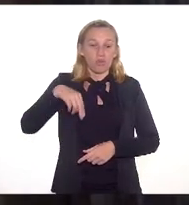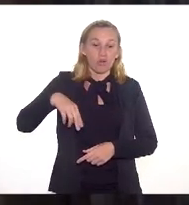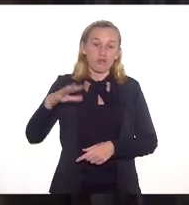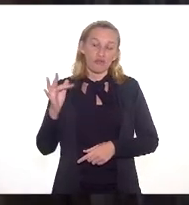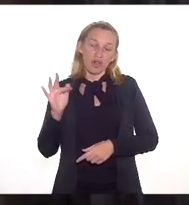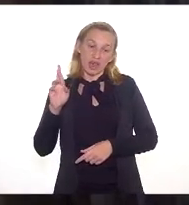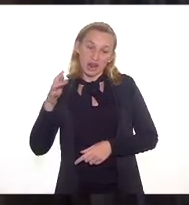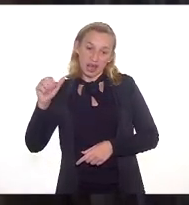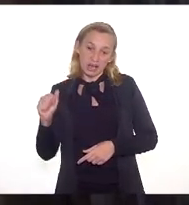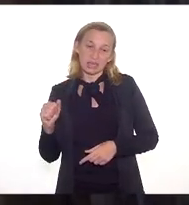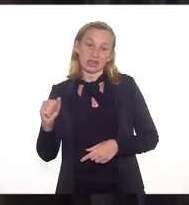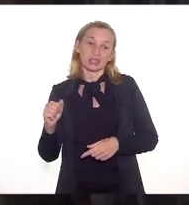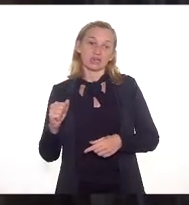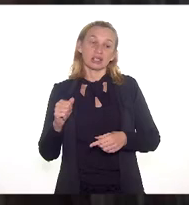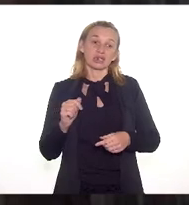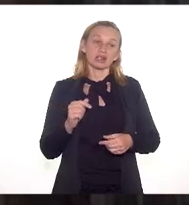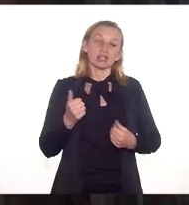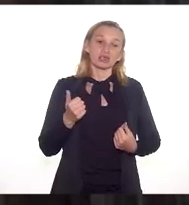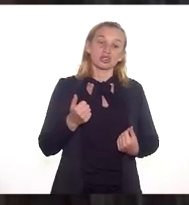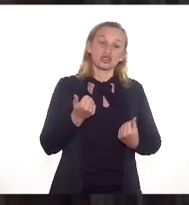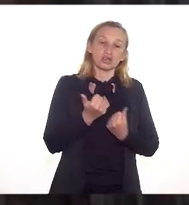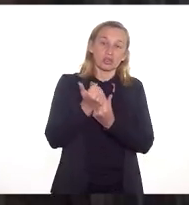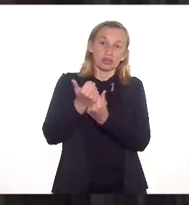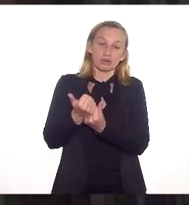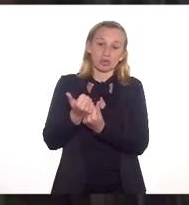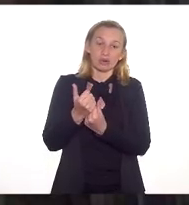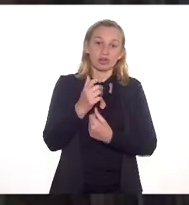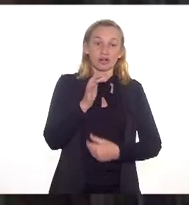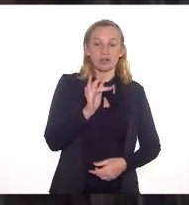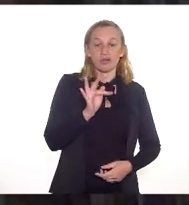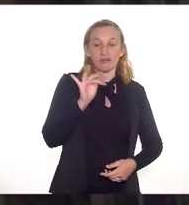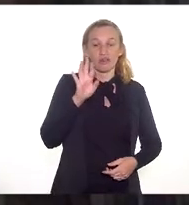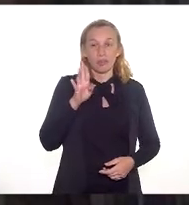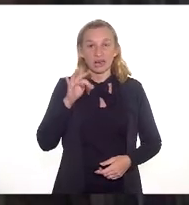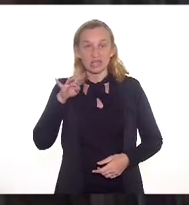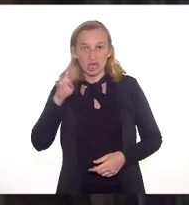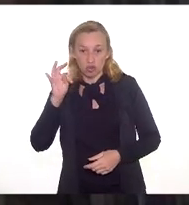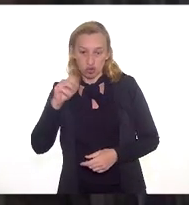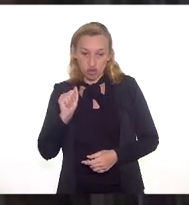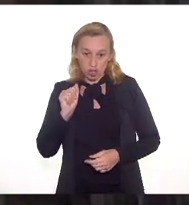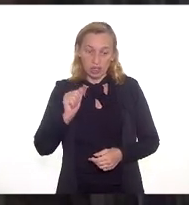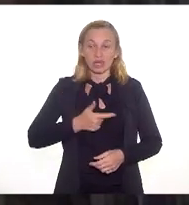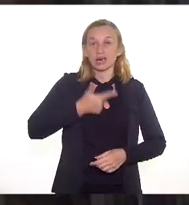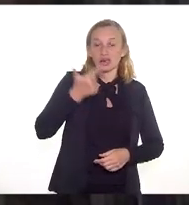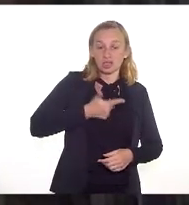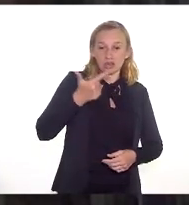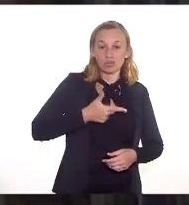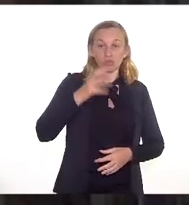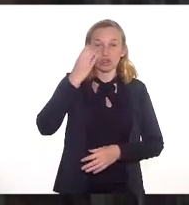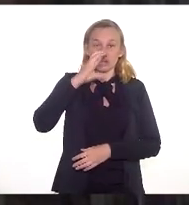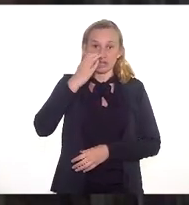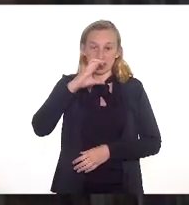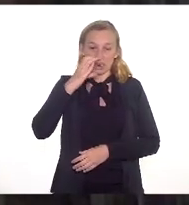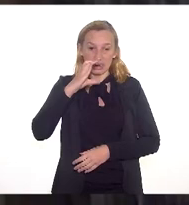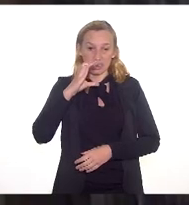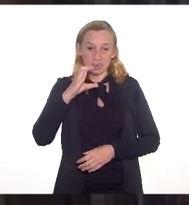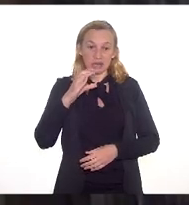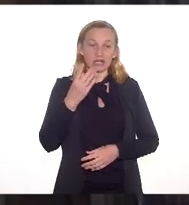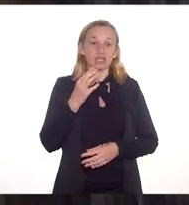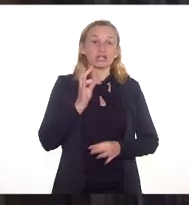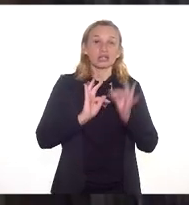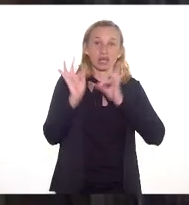Assistência Farmacêutica e na segunda Conferência Nacional de Ciência e